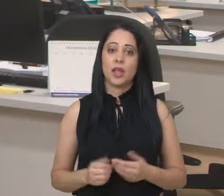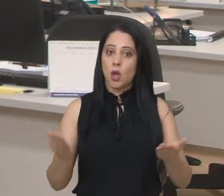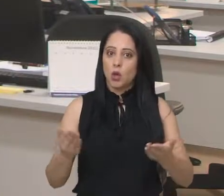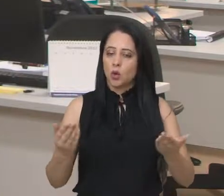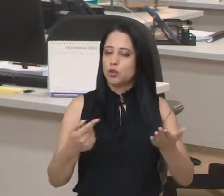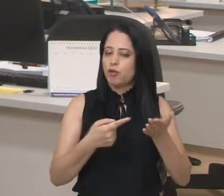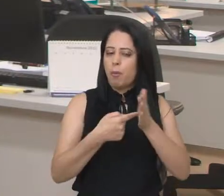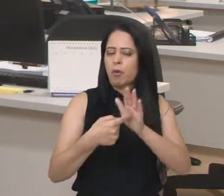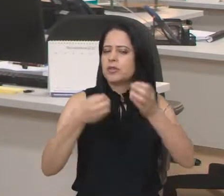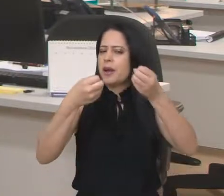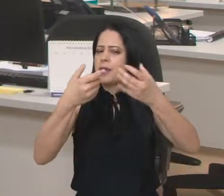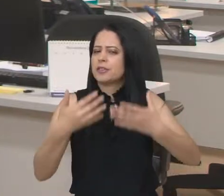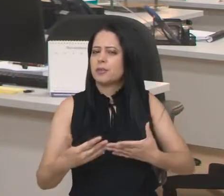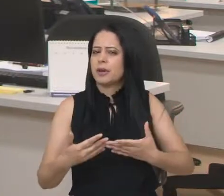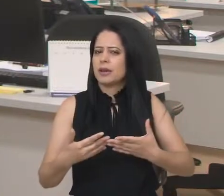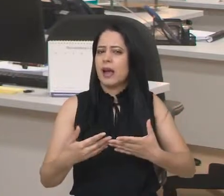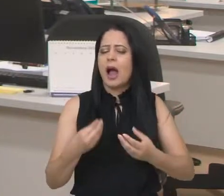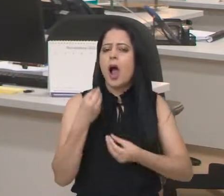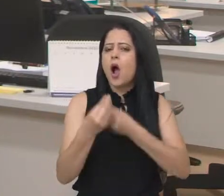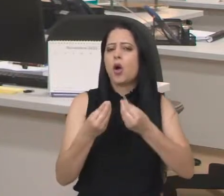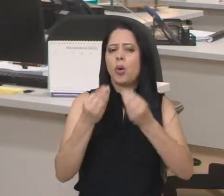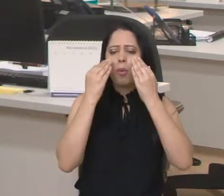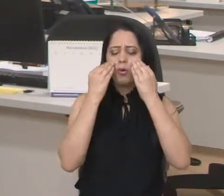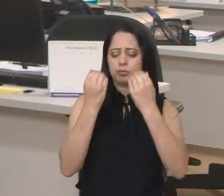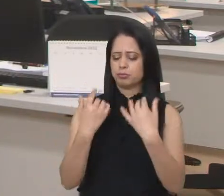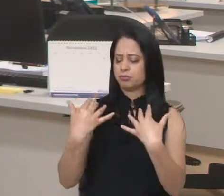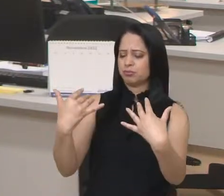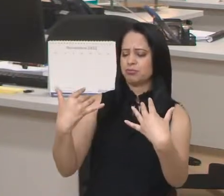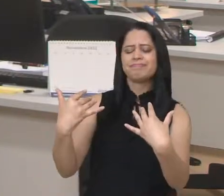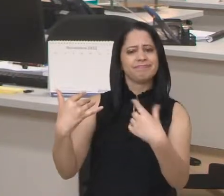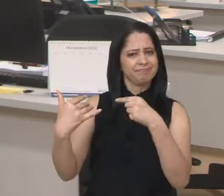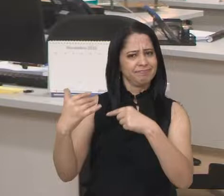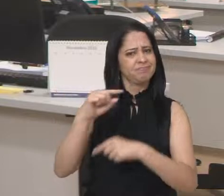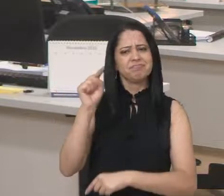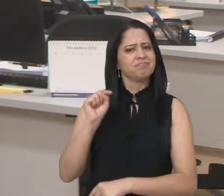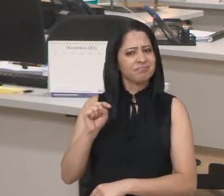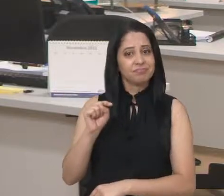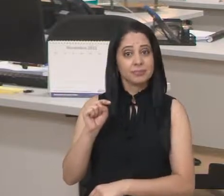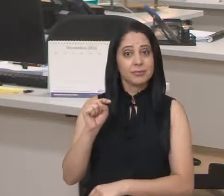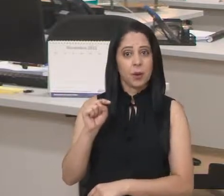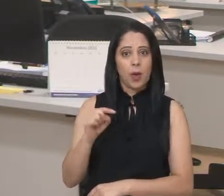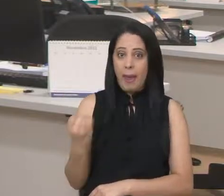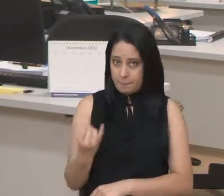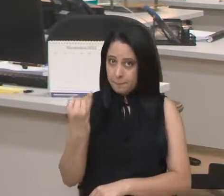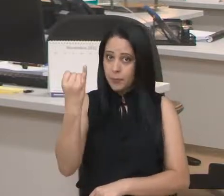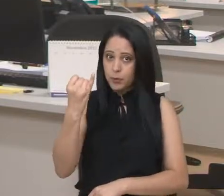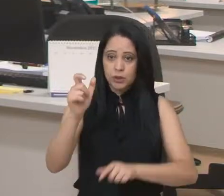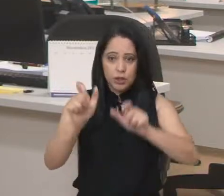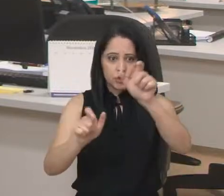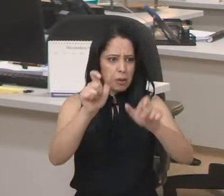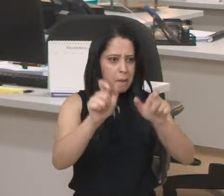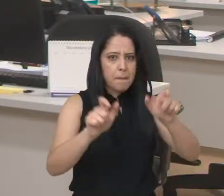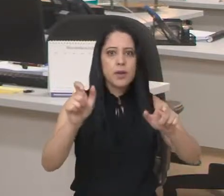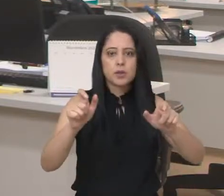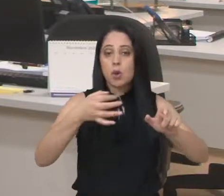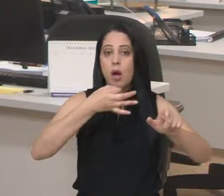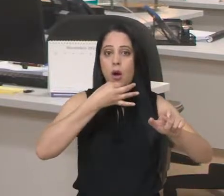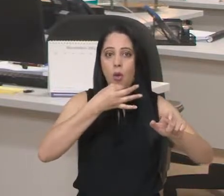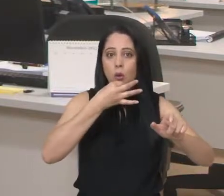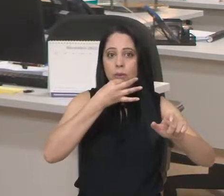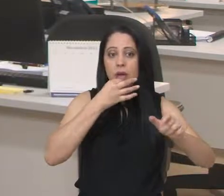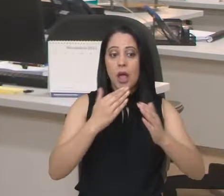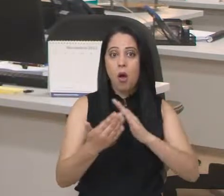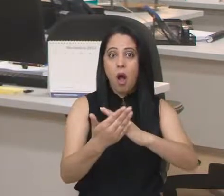Anual. E hoje a gente vai explicar o que é e como funcionam as audiências públicas. Esses encontros são essenciais para